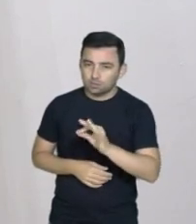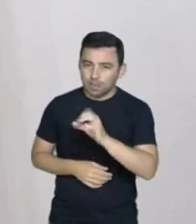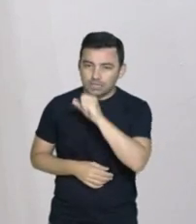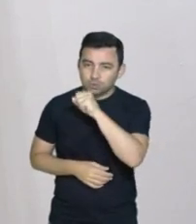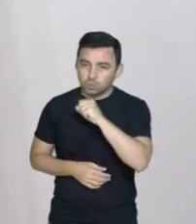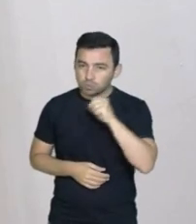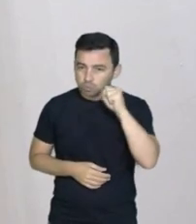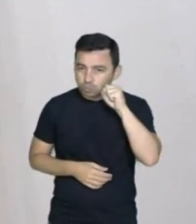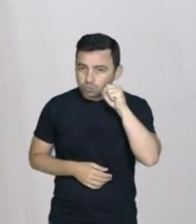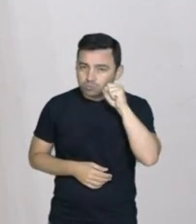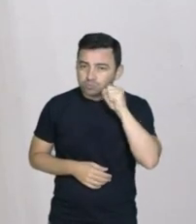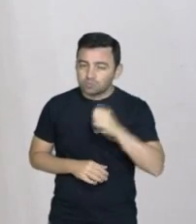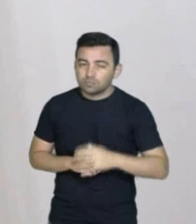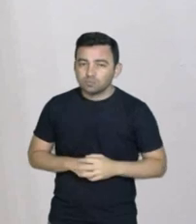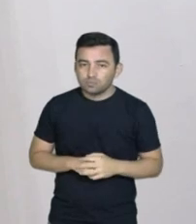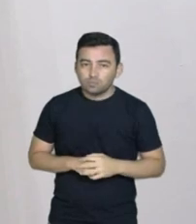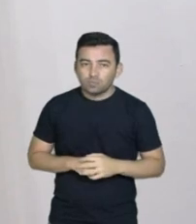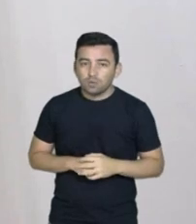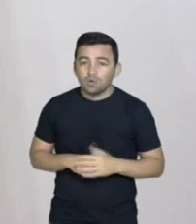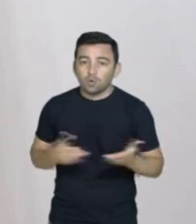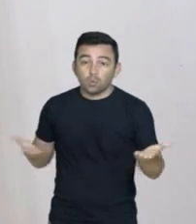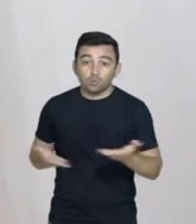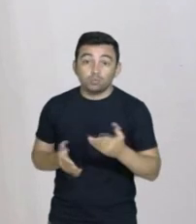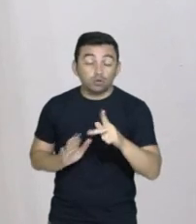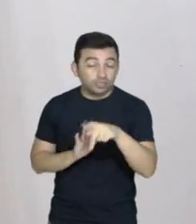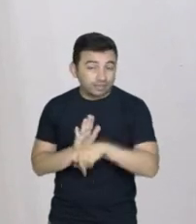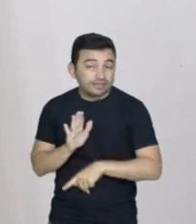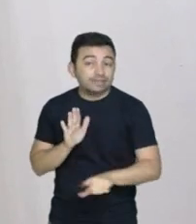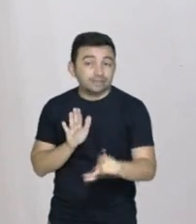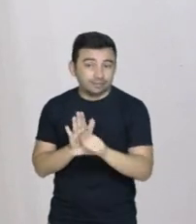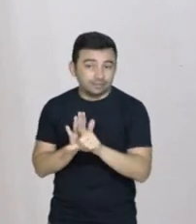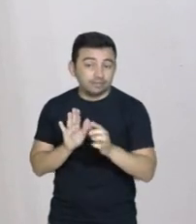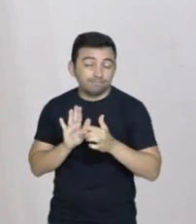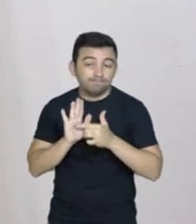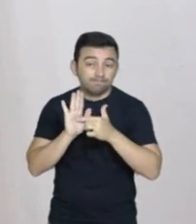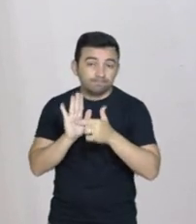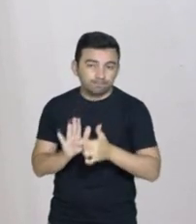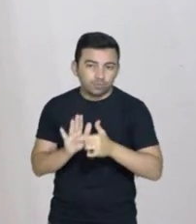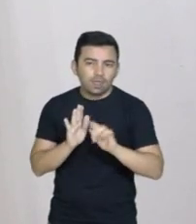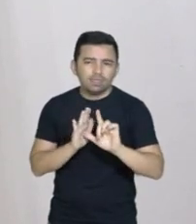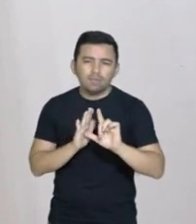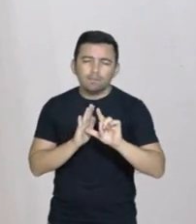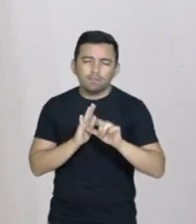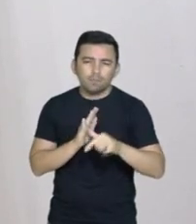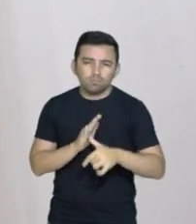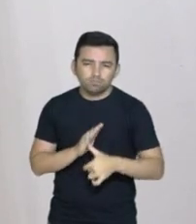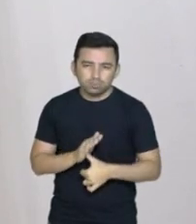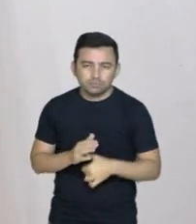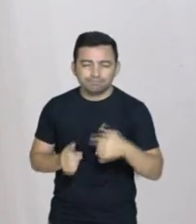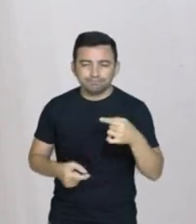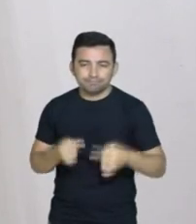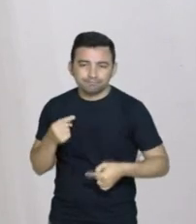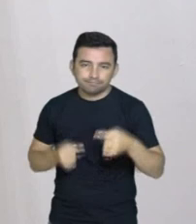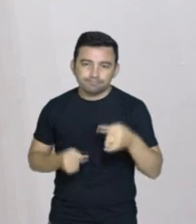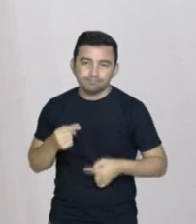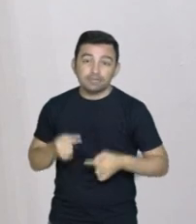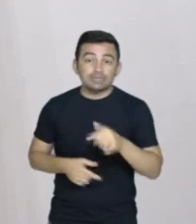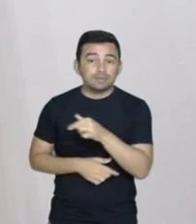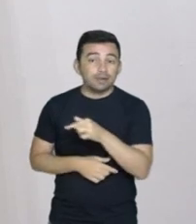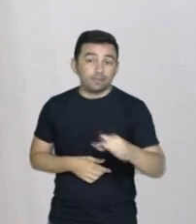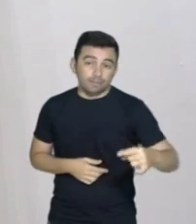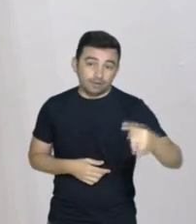um projeto de lei que apresentamos após as discussões da semana